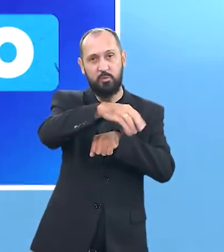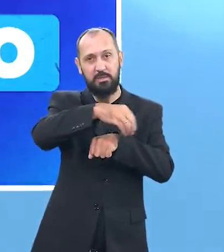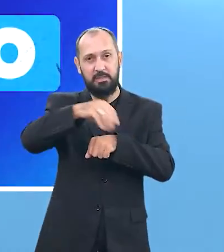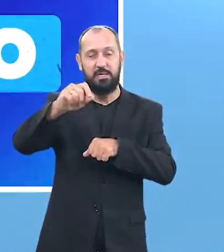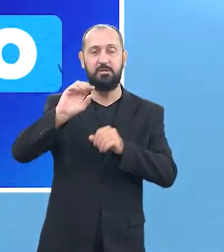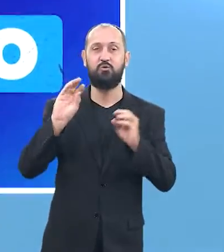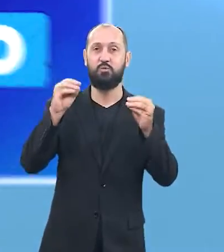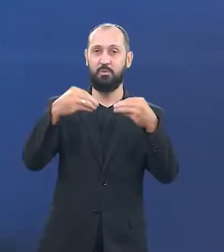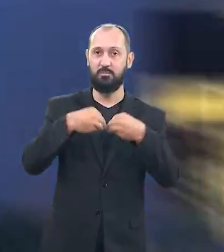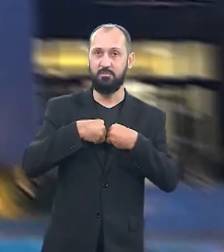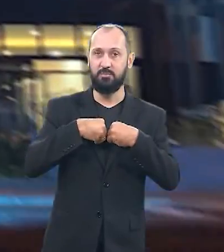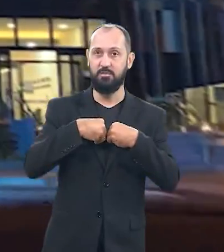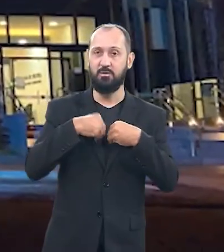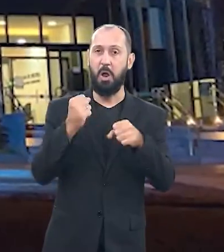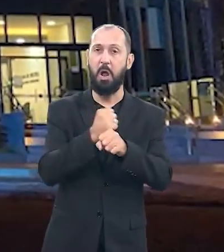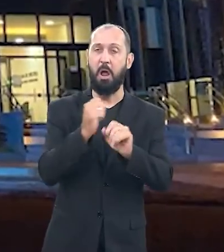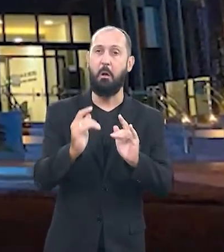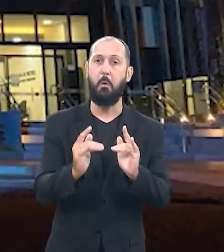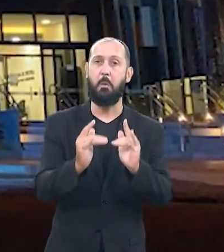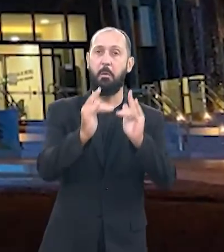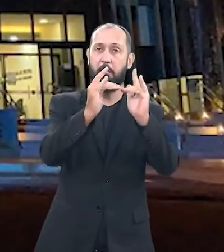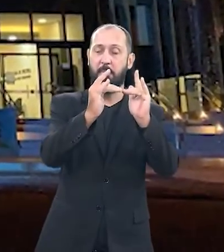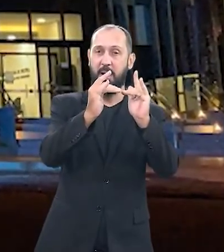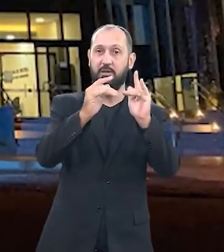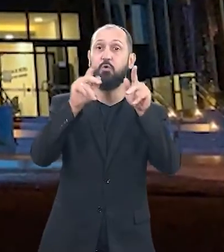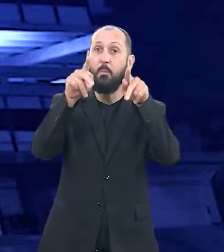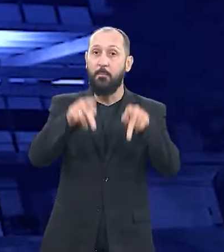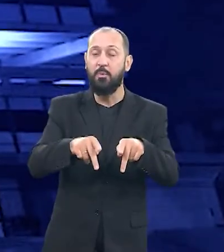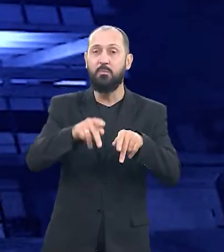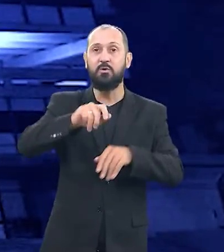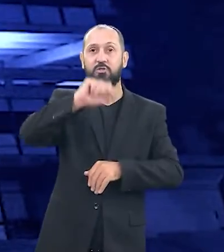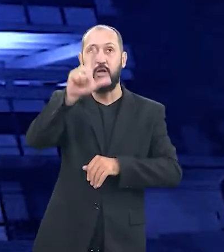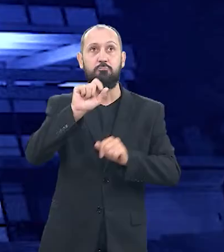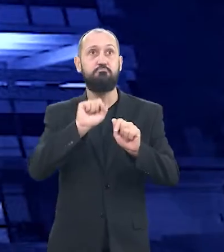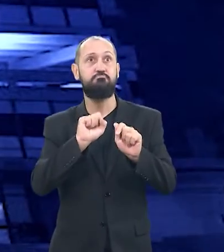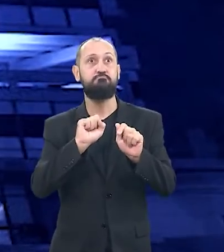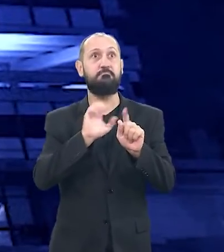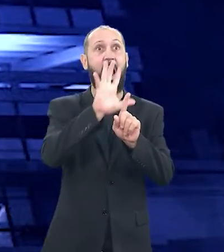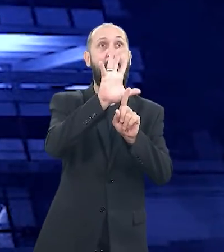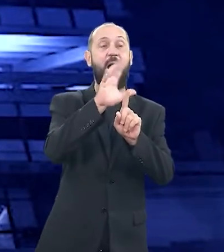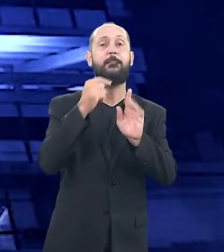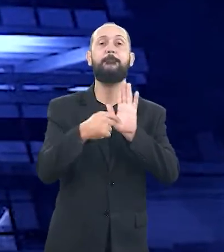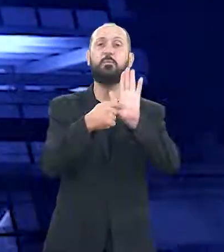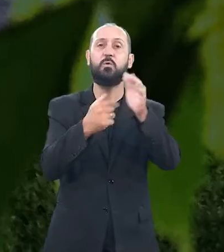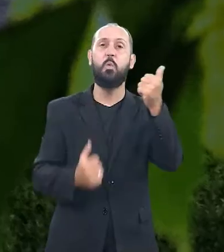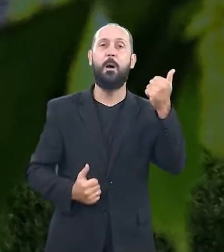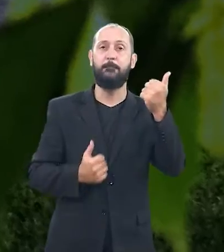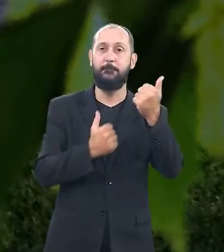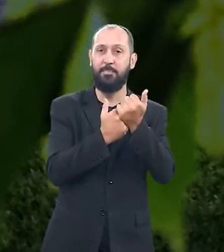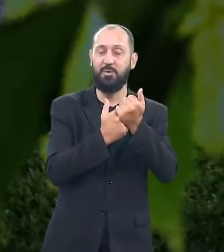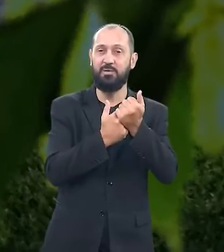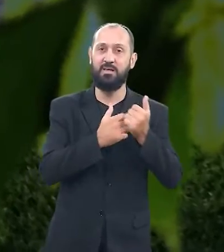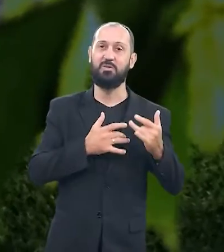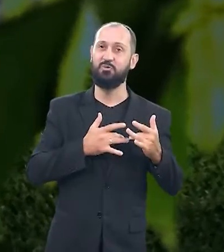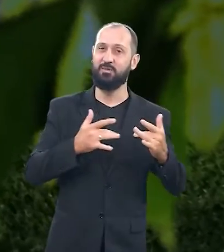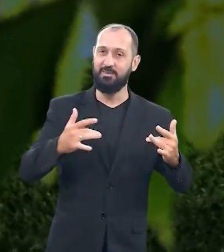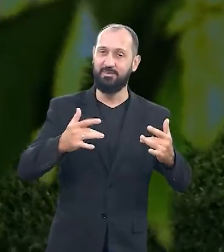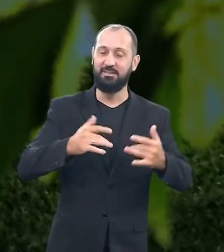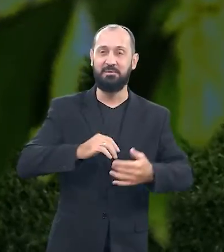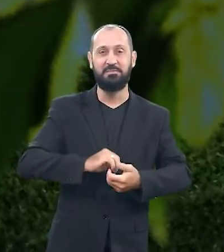o autismo, onde prédios públicos são iluminados de azul, simbolizando o apoio e